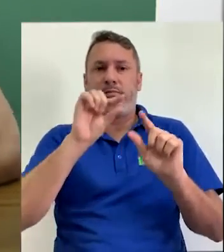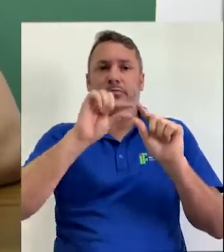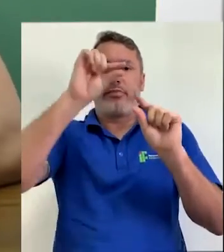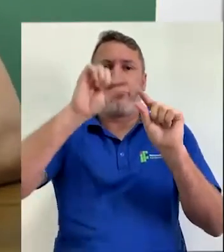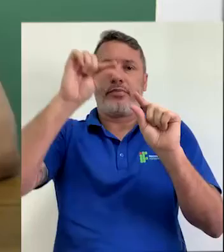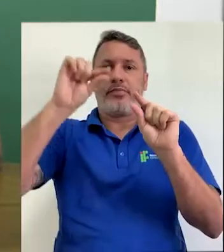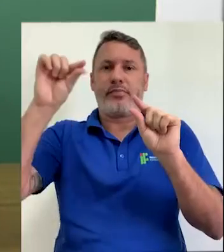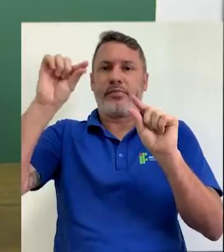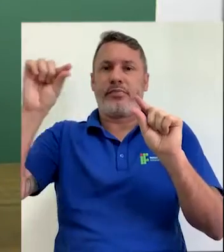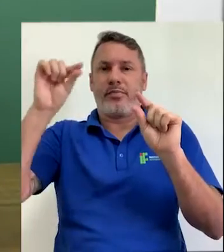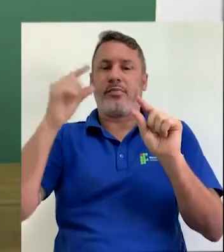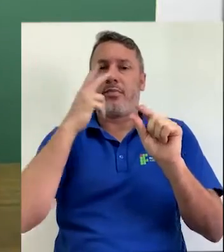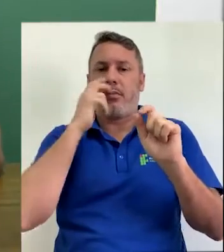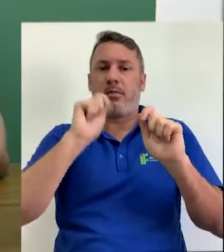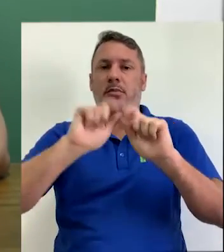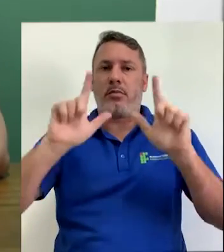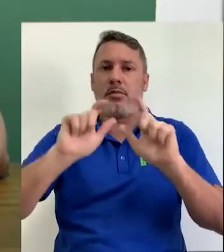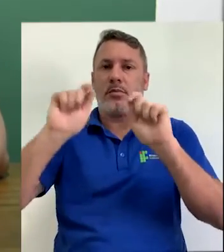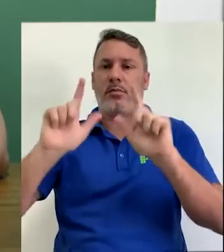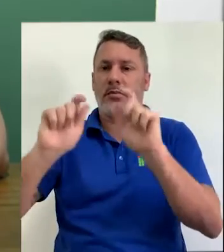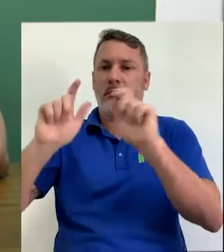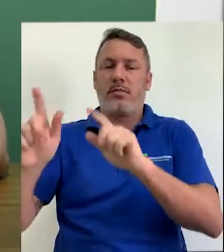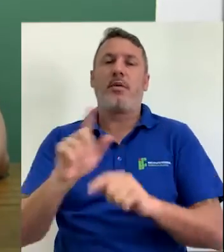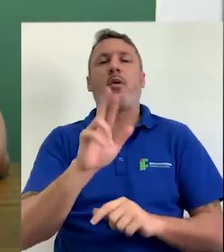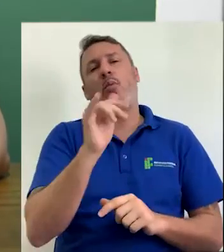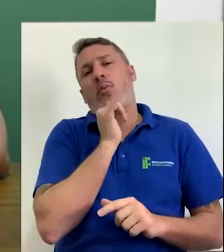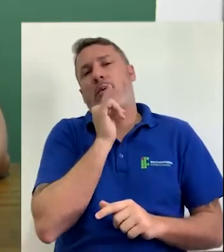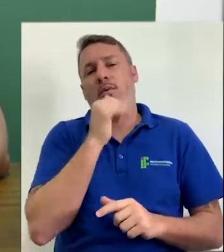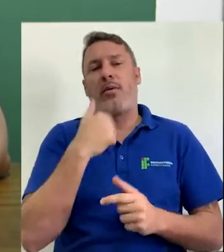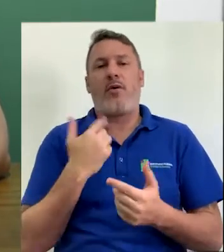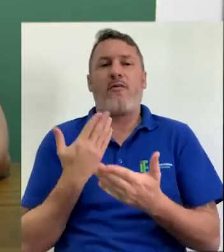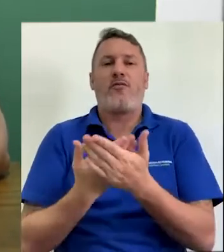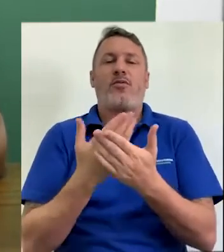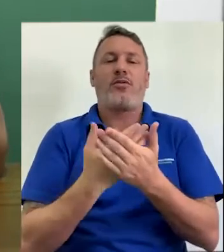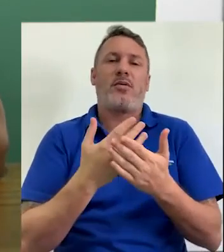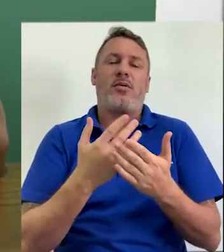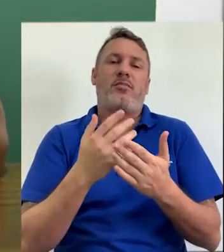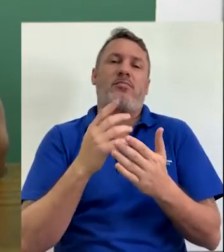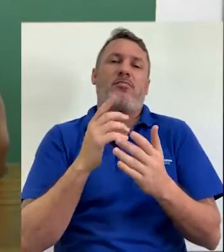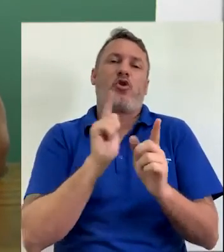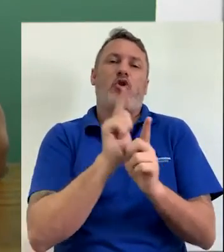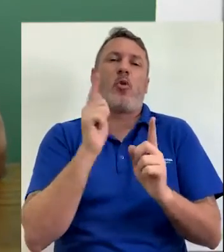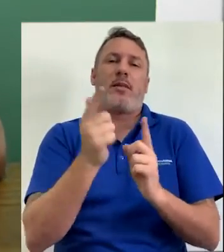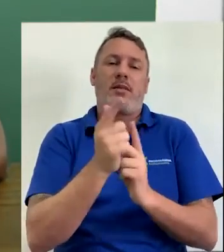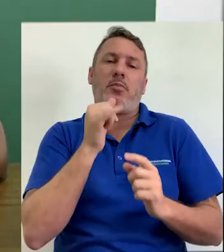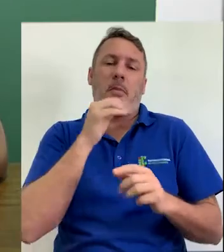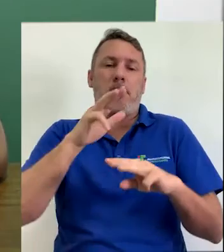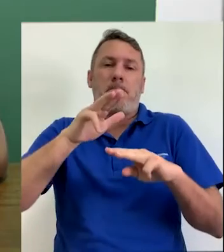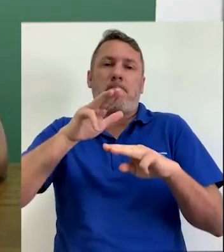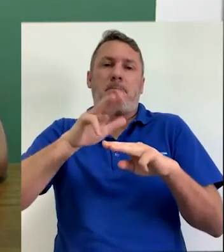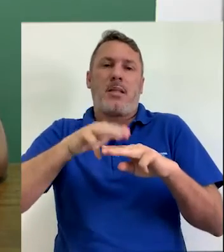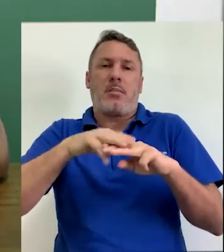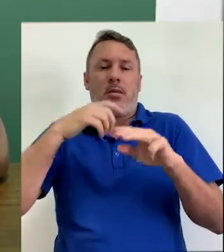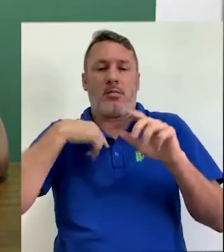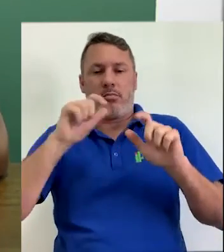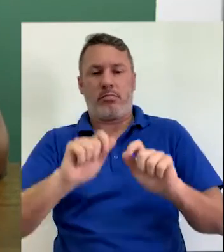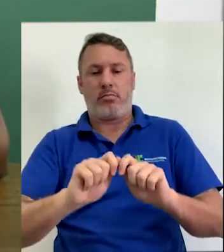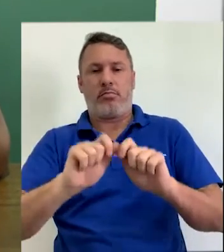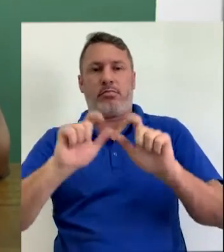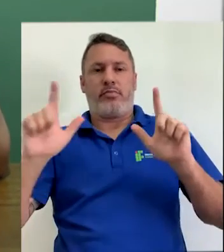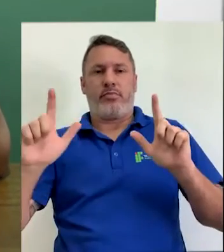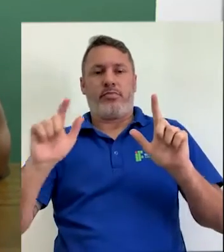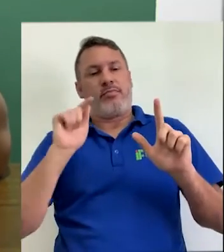estudar geometria. Aí eu abro uma página de matemática,